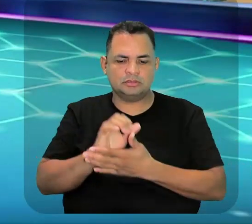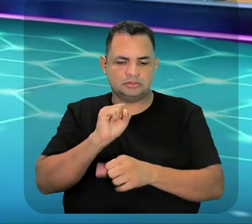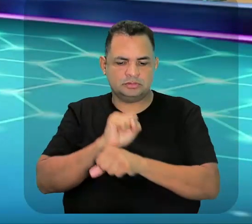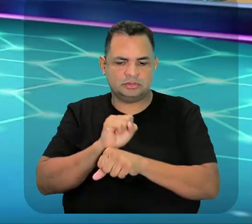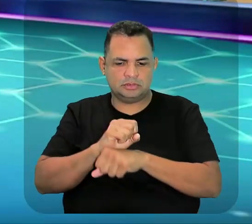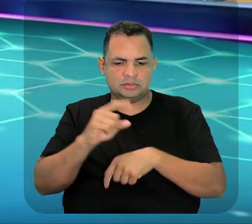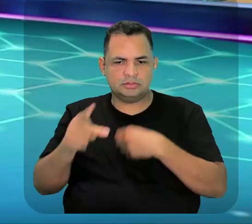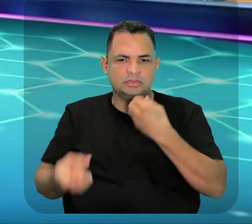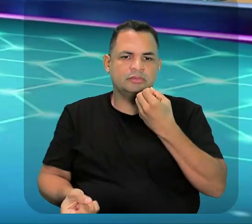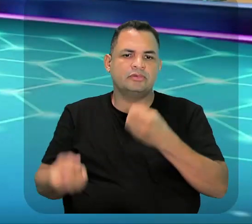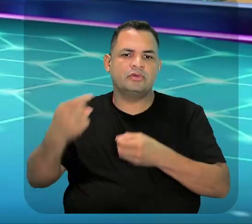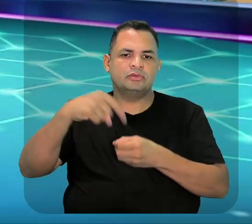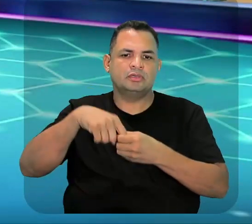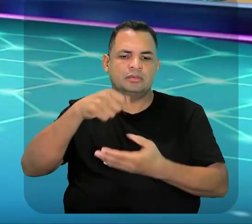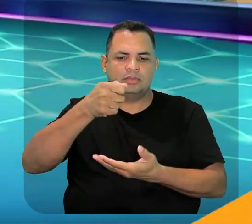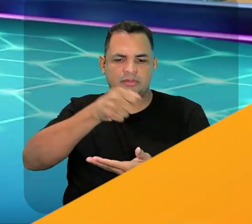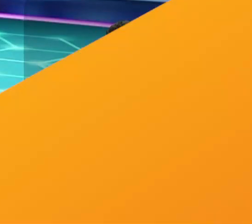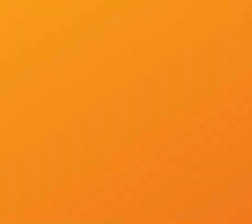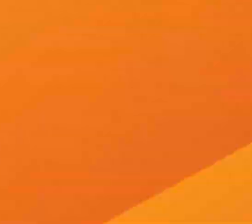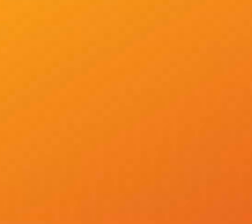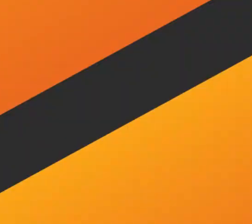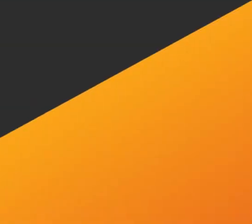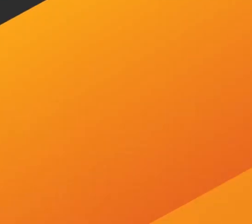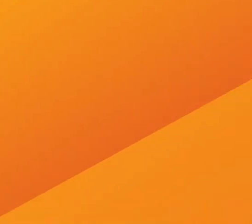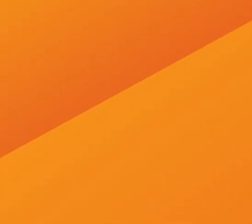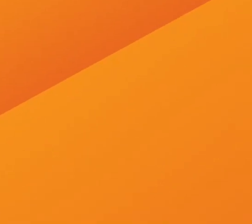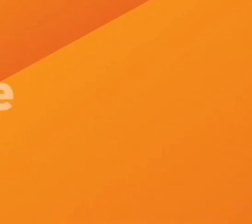aguardo o retorno para a gente fazer a correção.